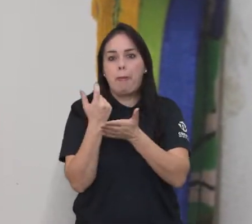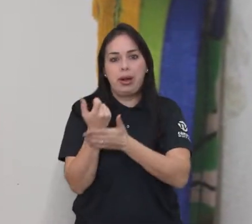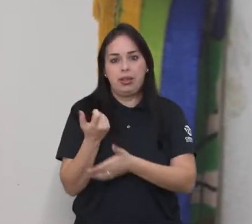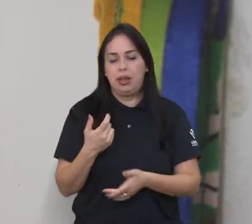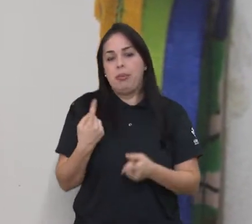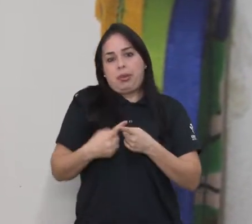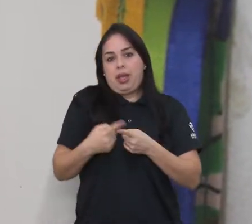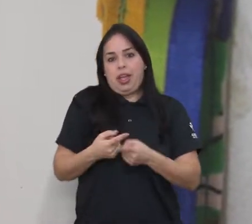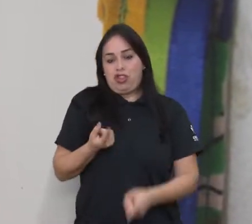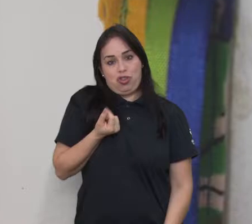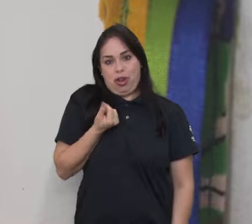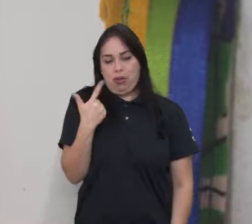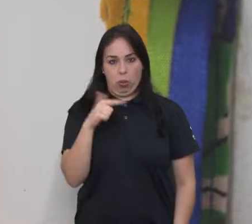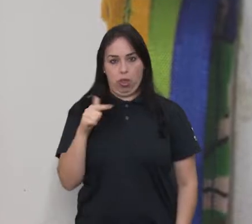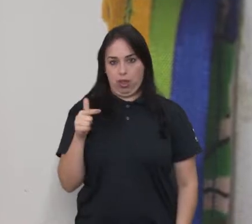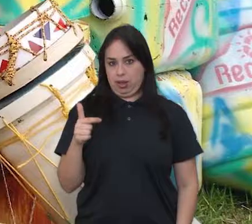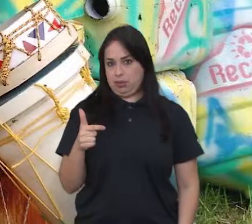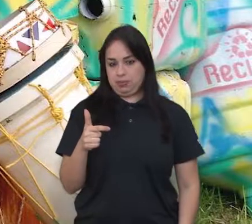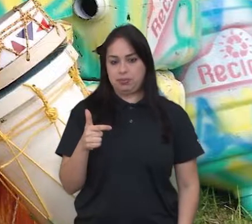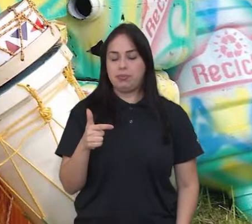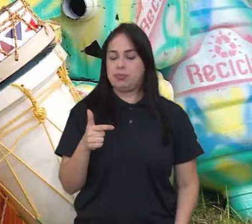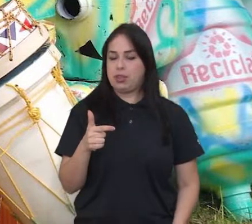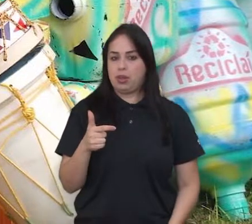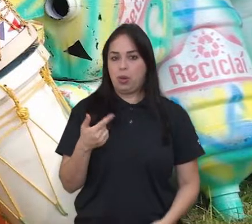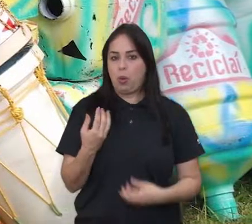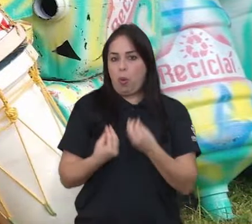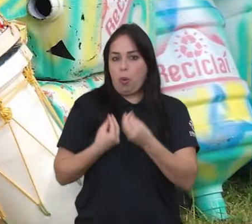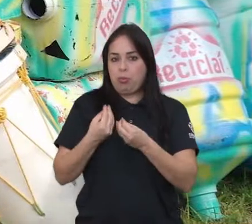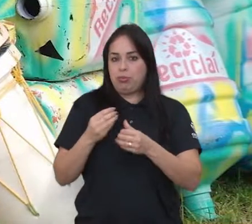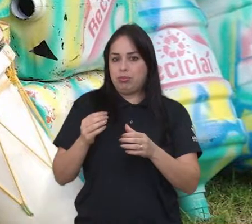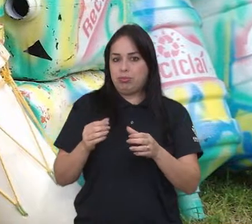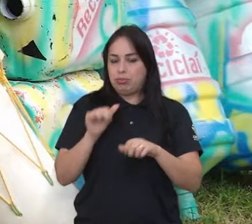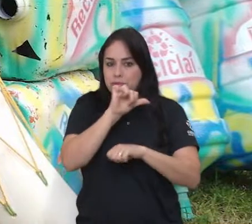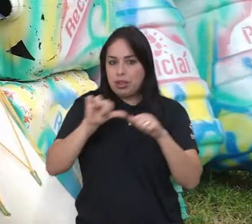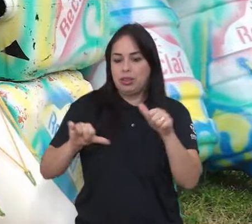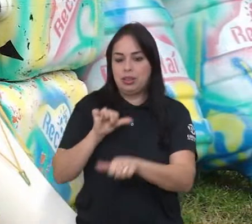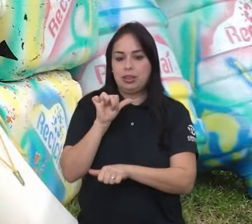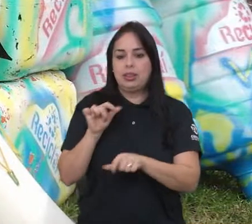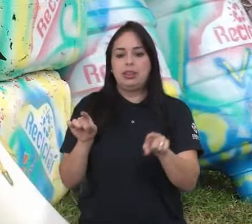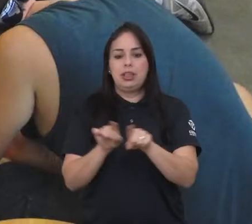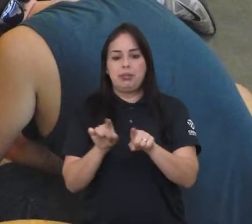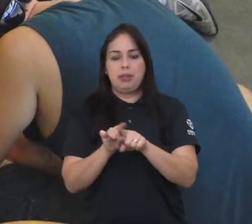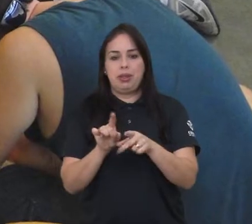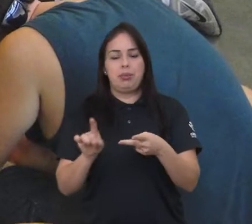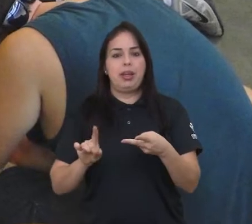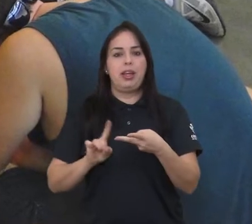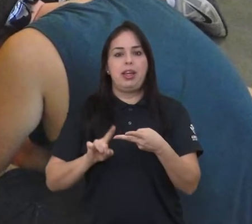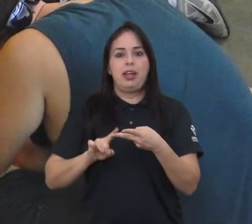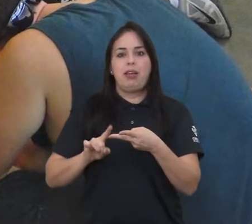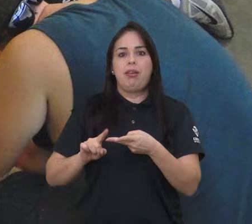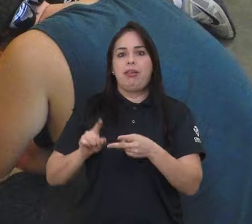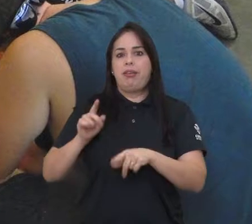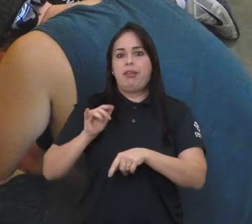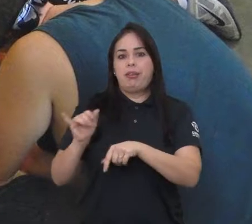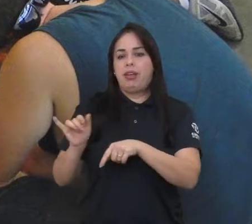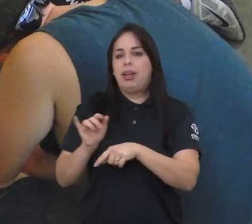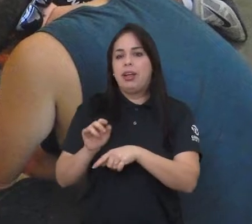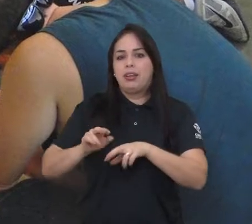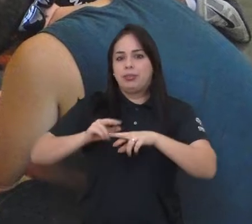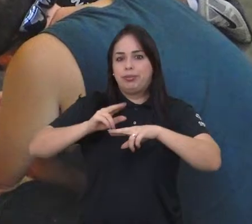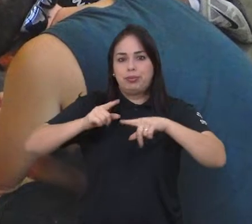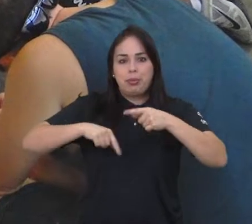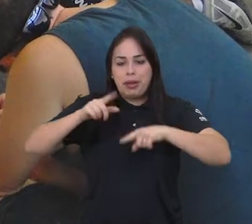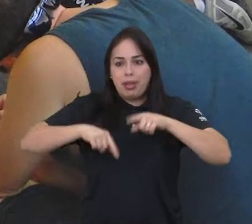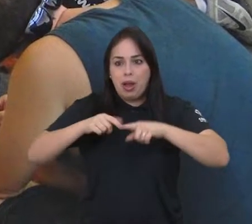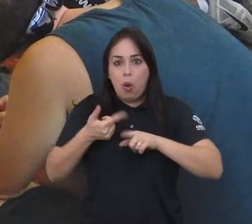porque a gente também não tinha recurso para comprar materiais para transformar esses instrumentos, que não precisasse usar ferramentas, porque era para